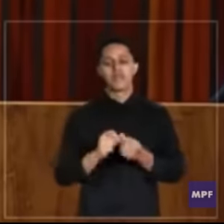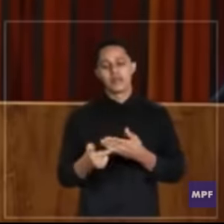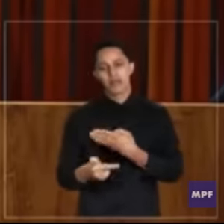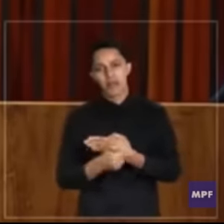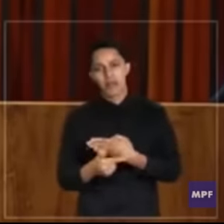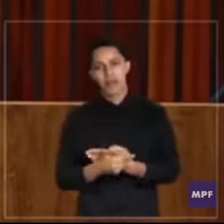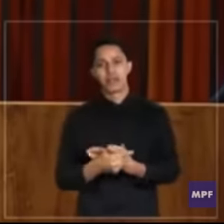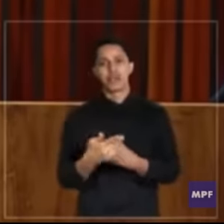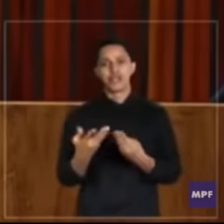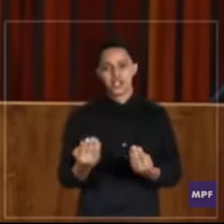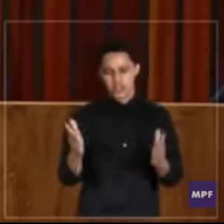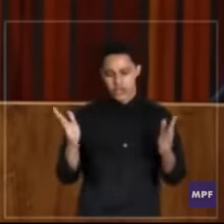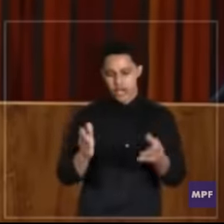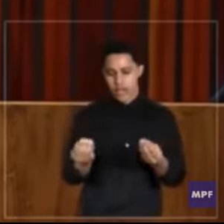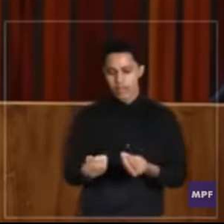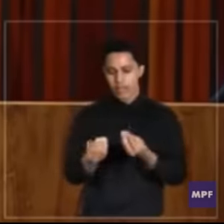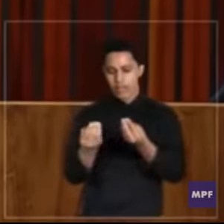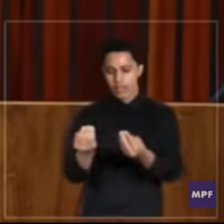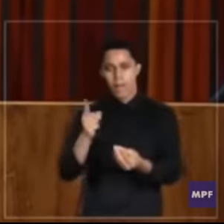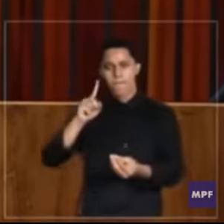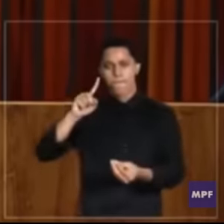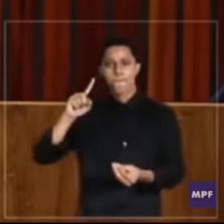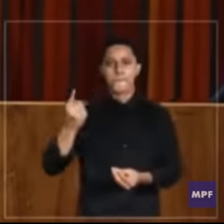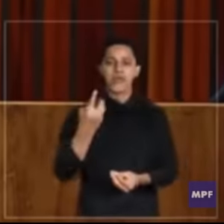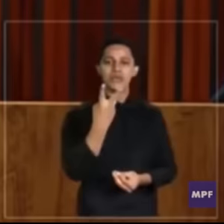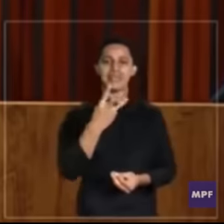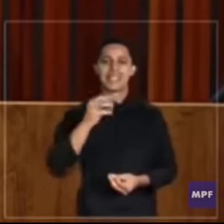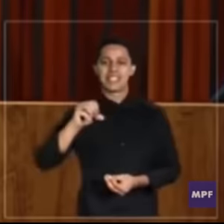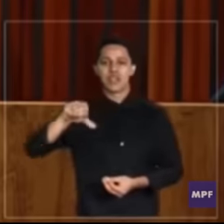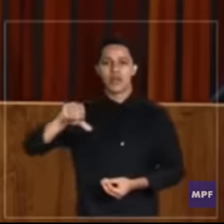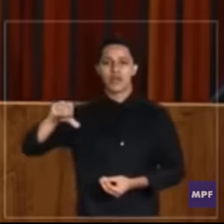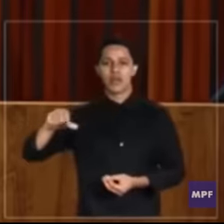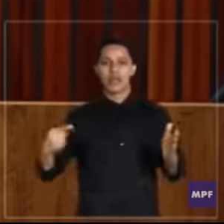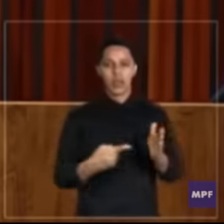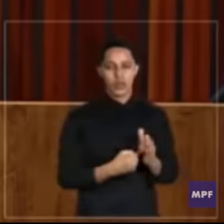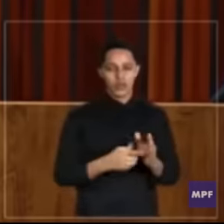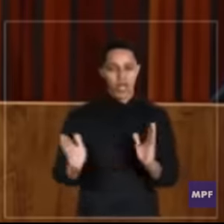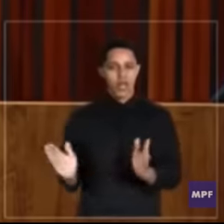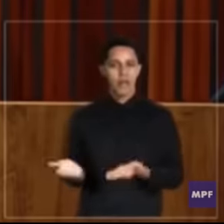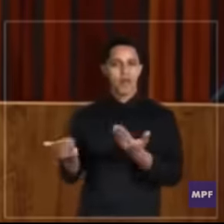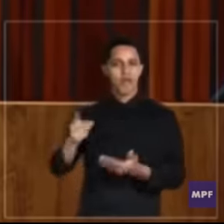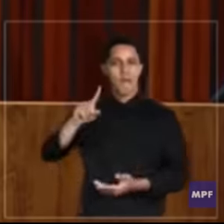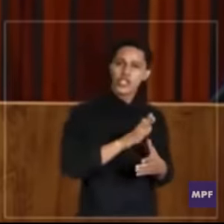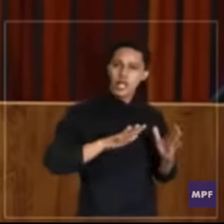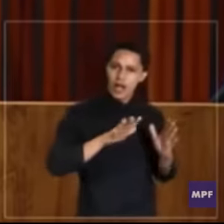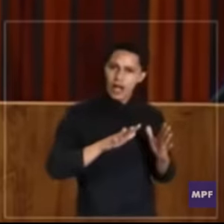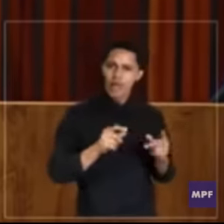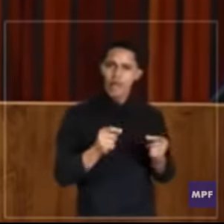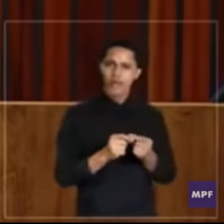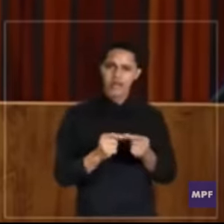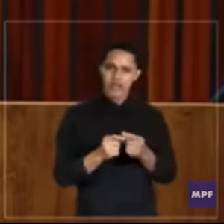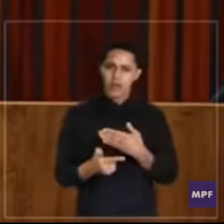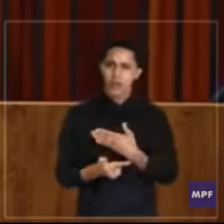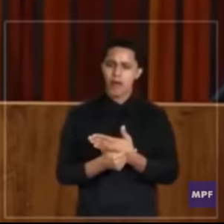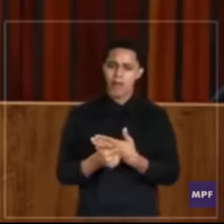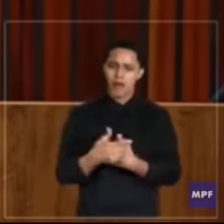carga e demonstra inclusive nessa entrevista que ele deu à televisão do